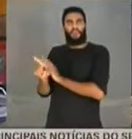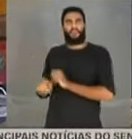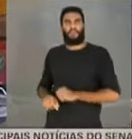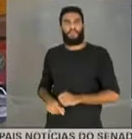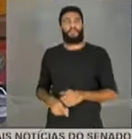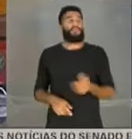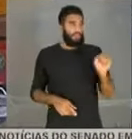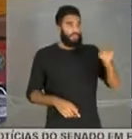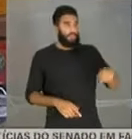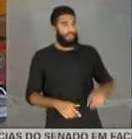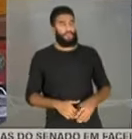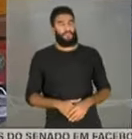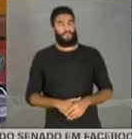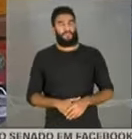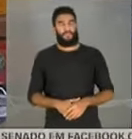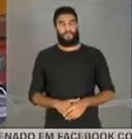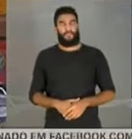senhor.